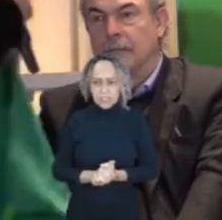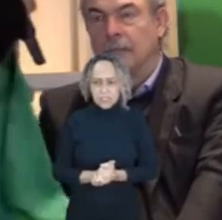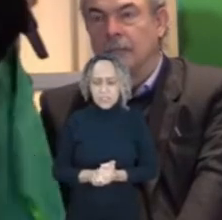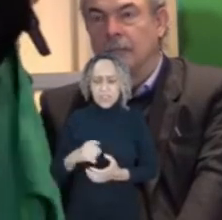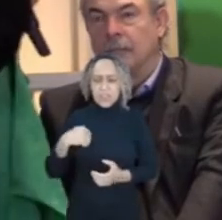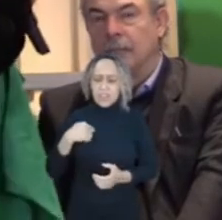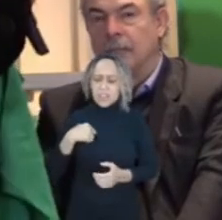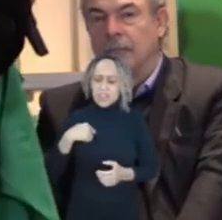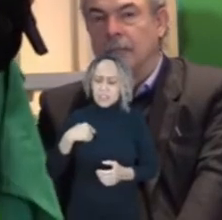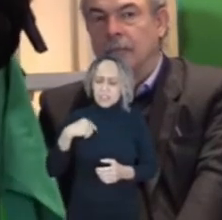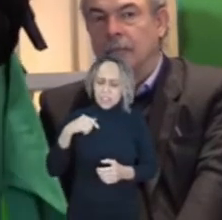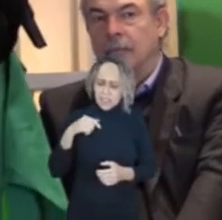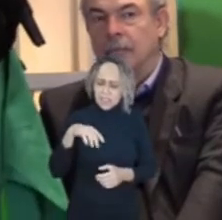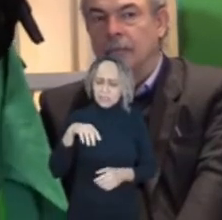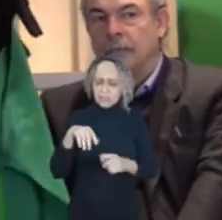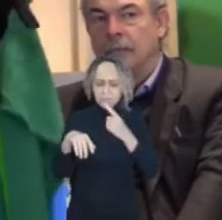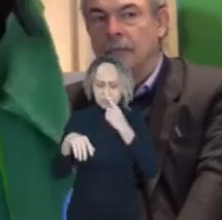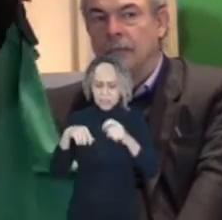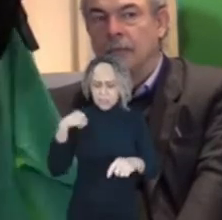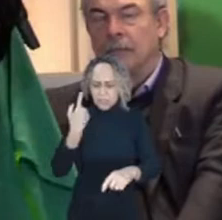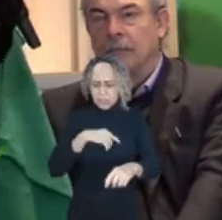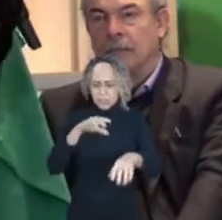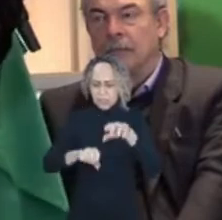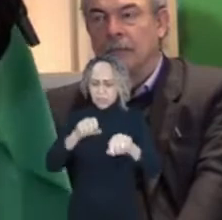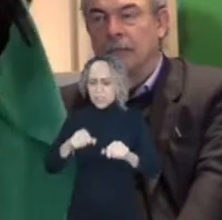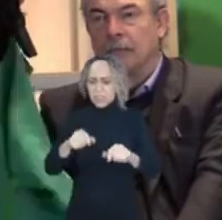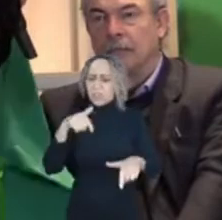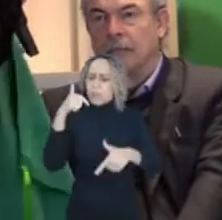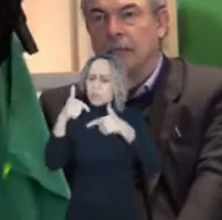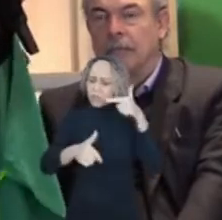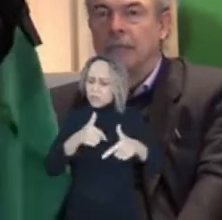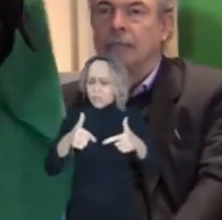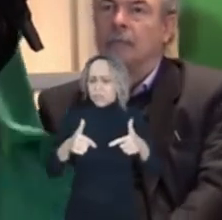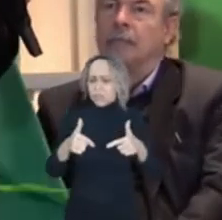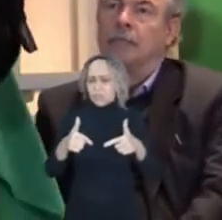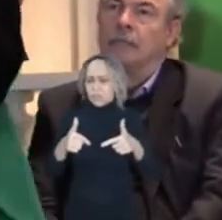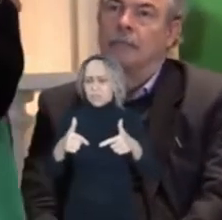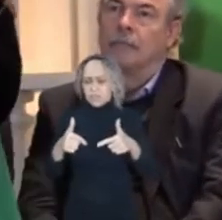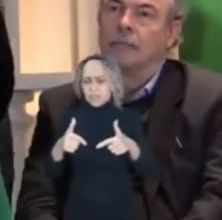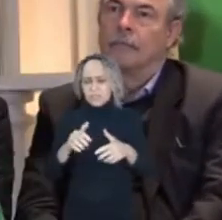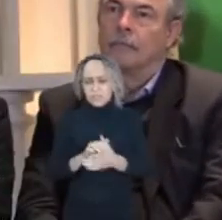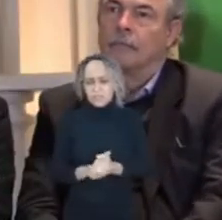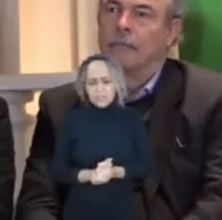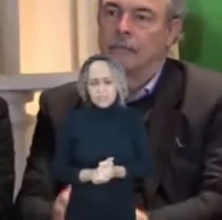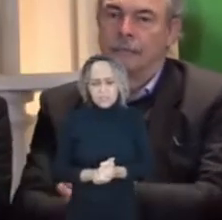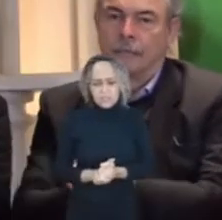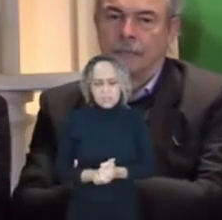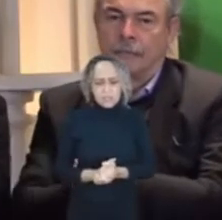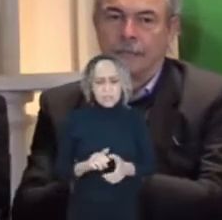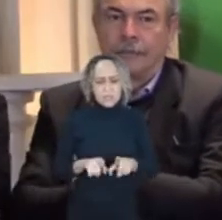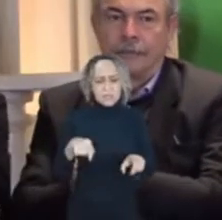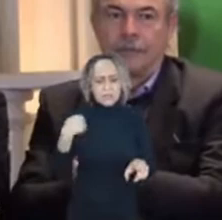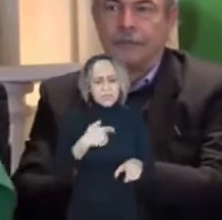trabalho digno e políticas voltadas às nossas necessidades. Muito obrigada.